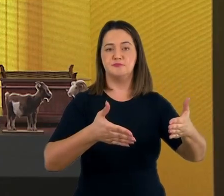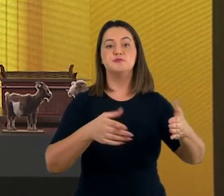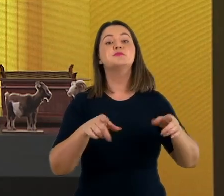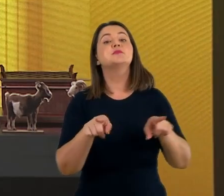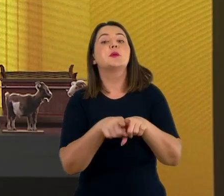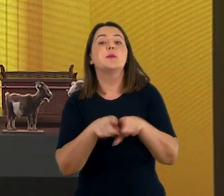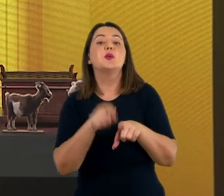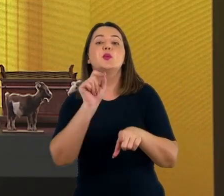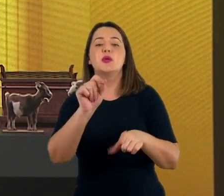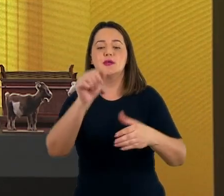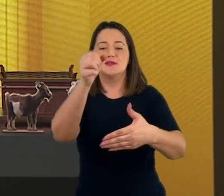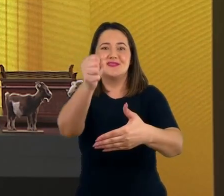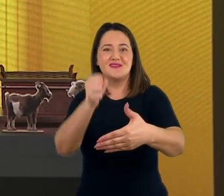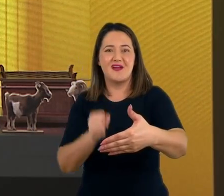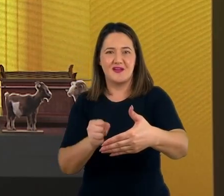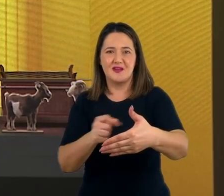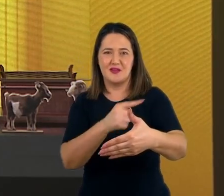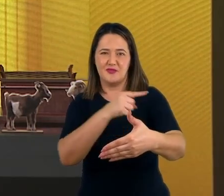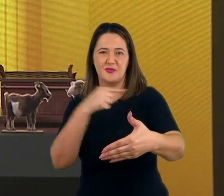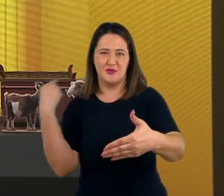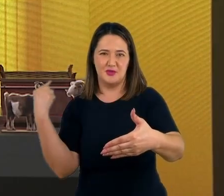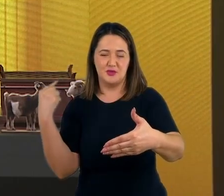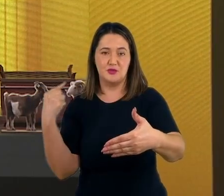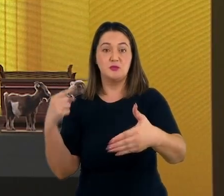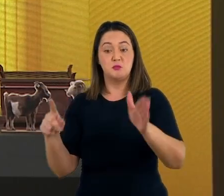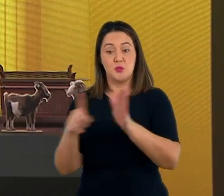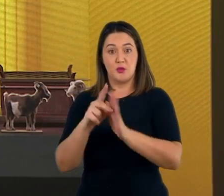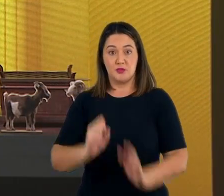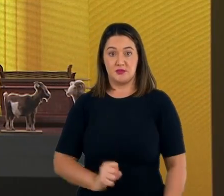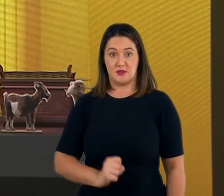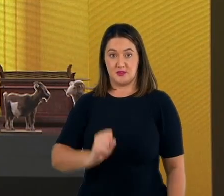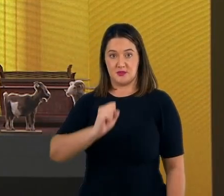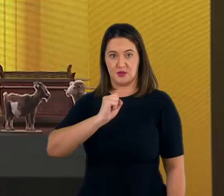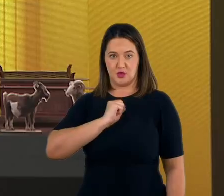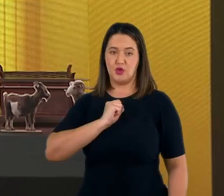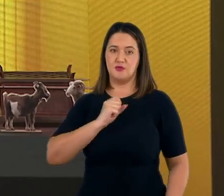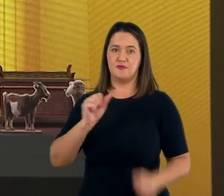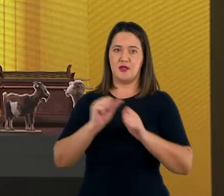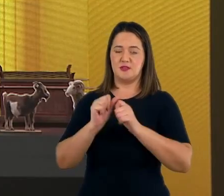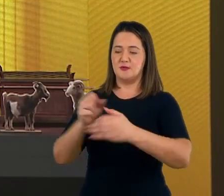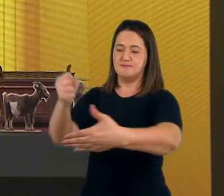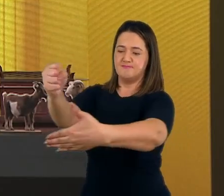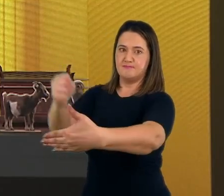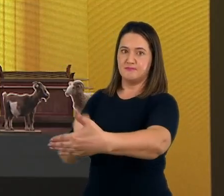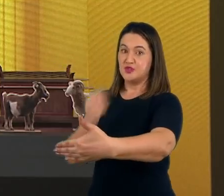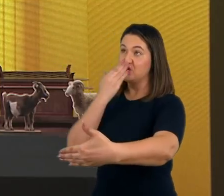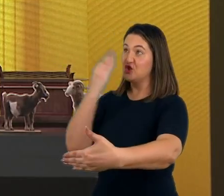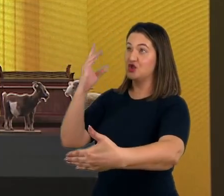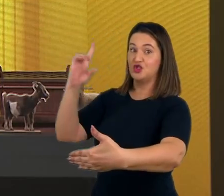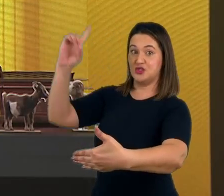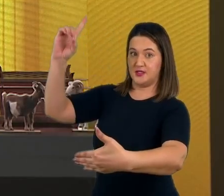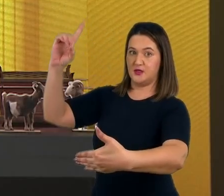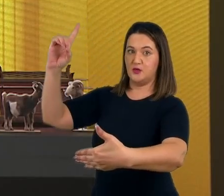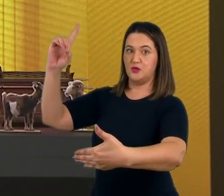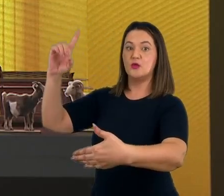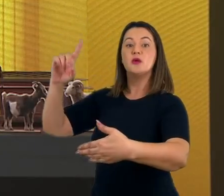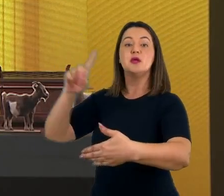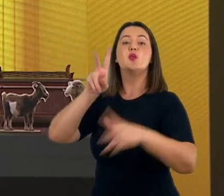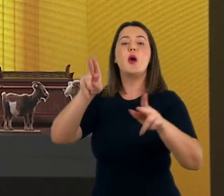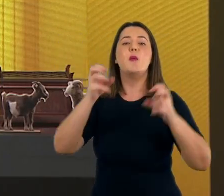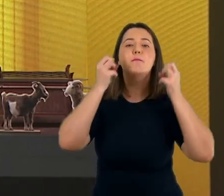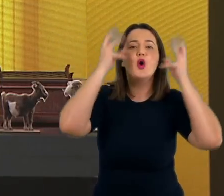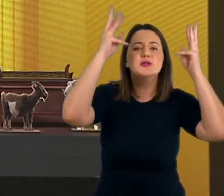vários sacrifícios especiais. O ritual pelo próprio sacerdote acontecia diante de Deus através de